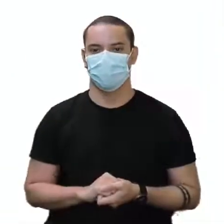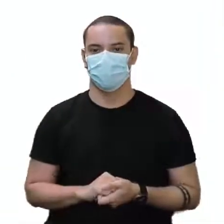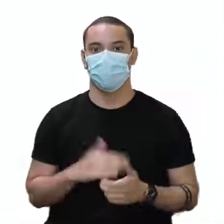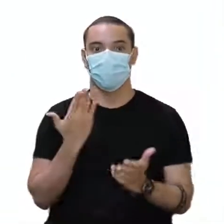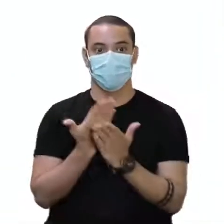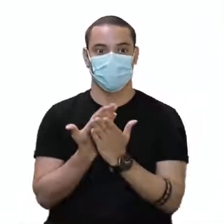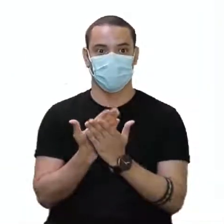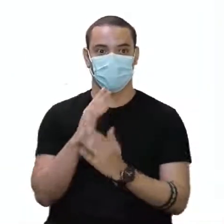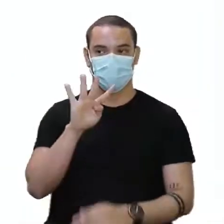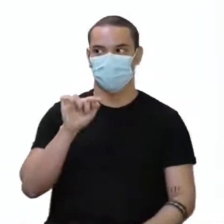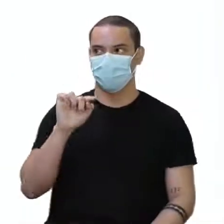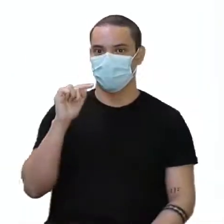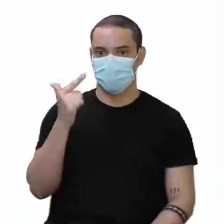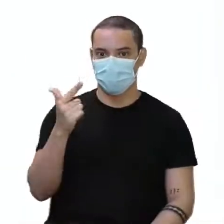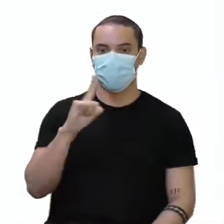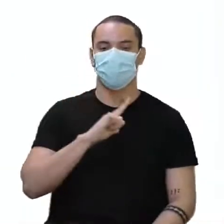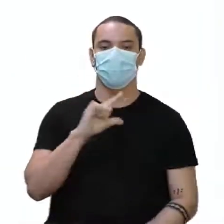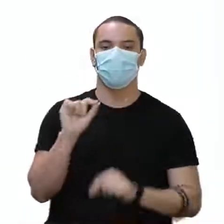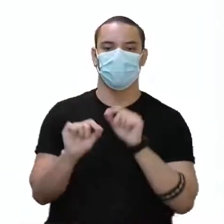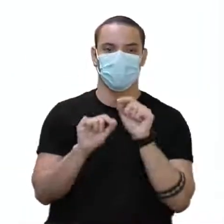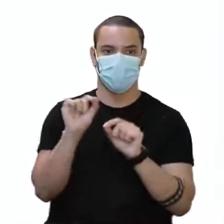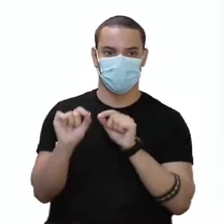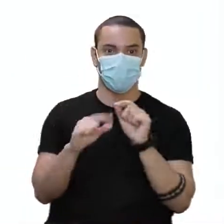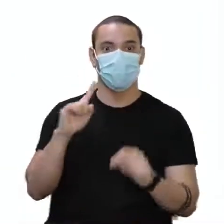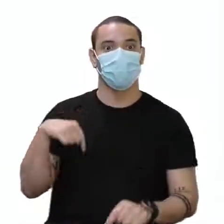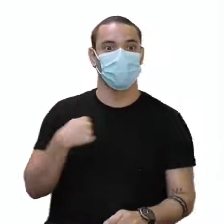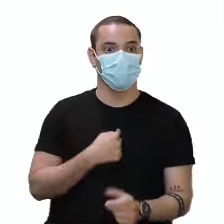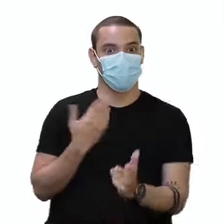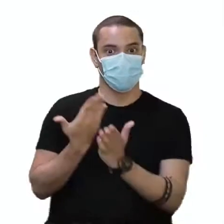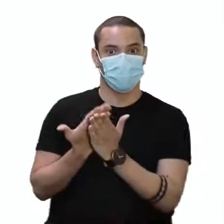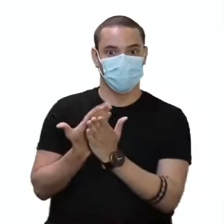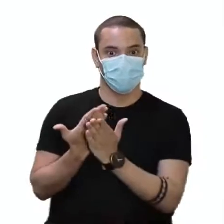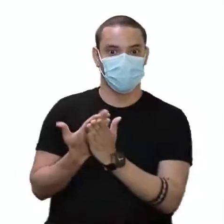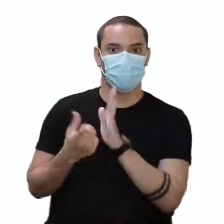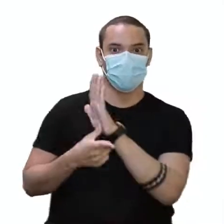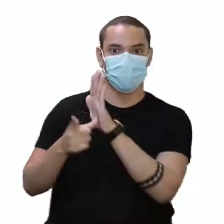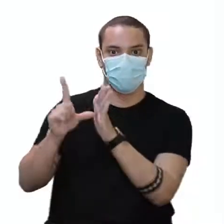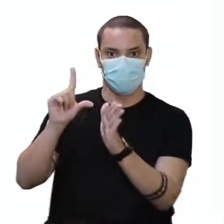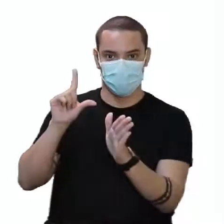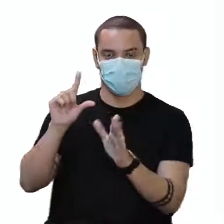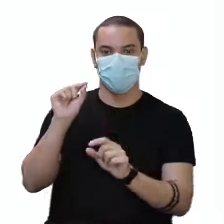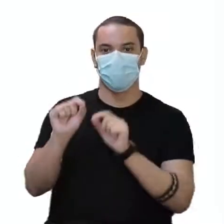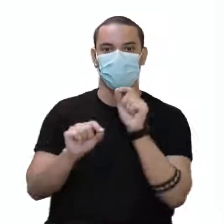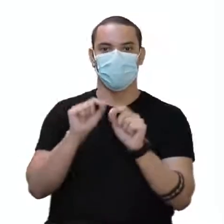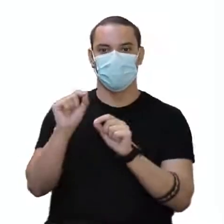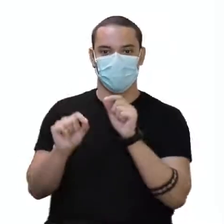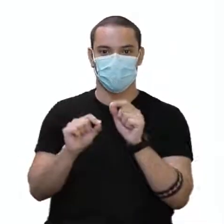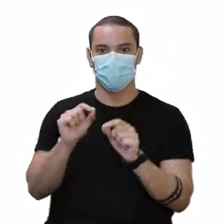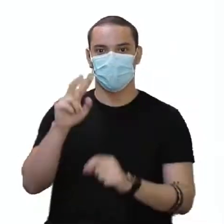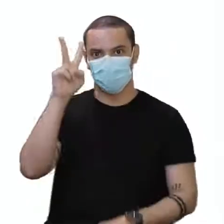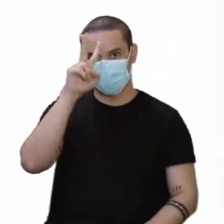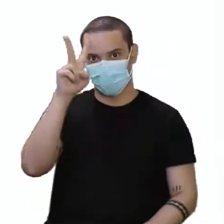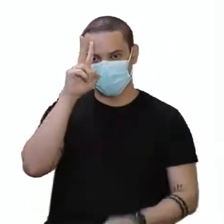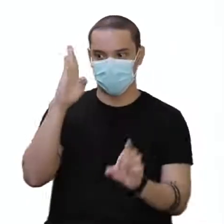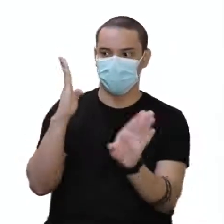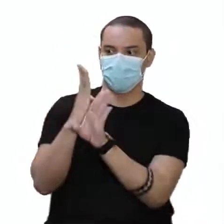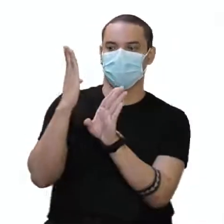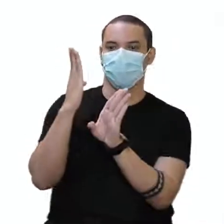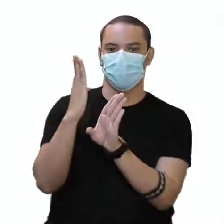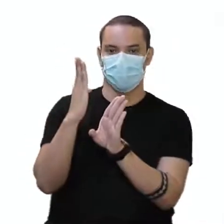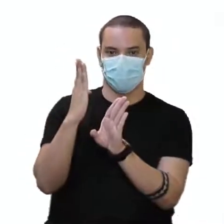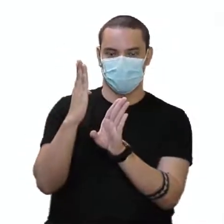Na nossa aula 4.2 a gente viu sobre a questão das predições, aquele seu